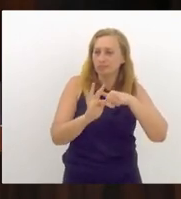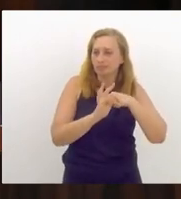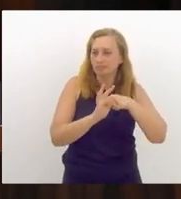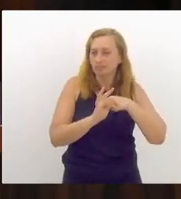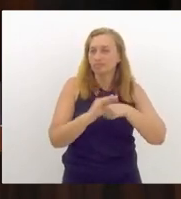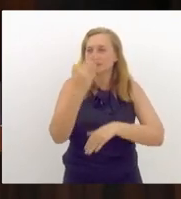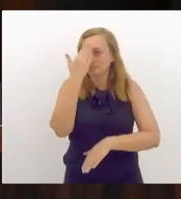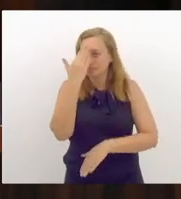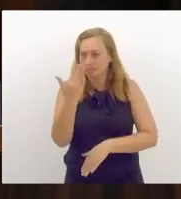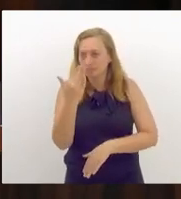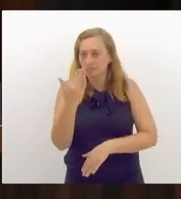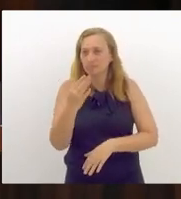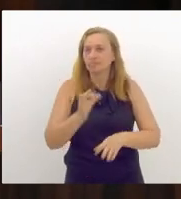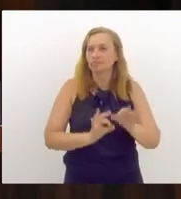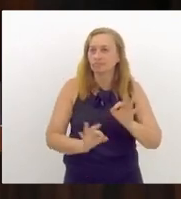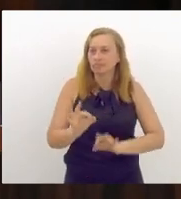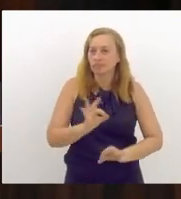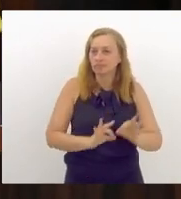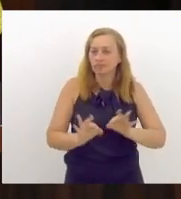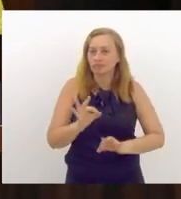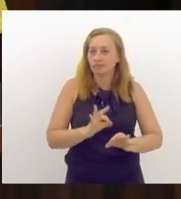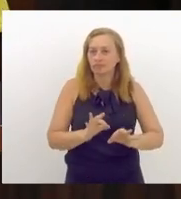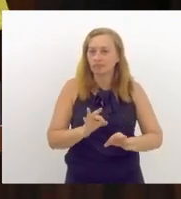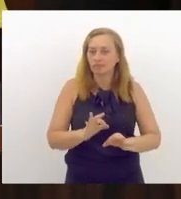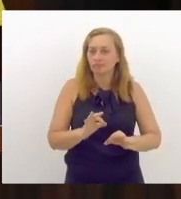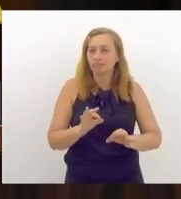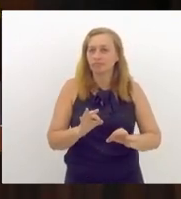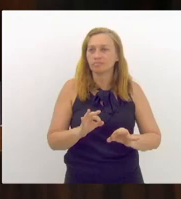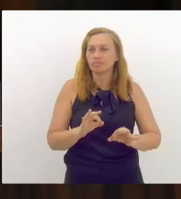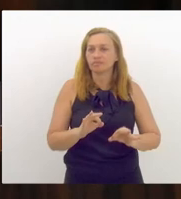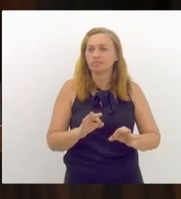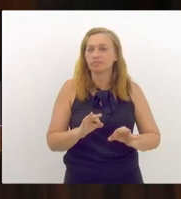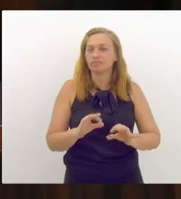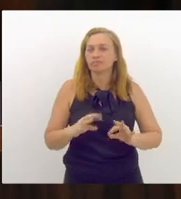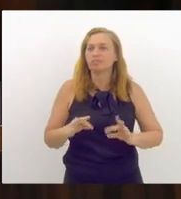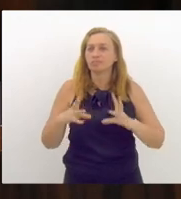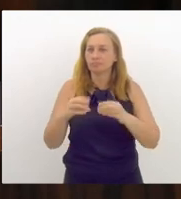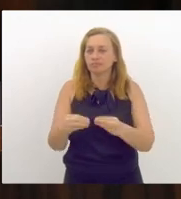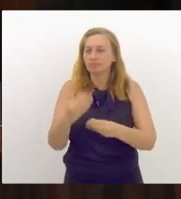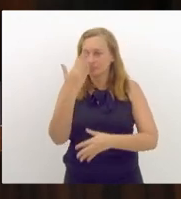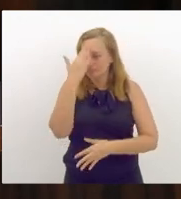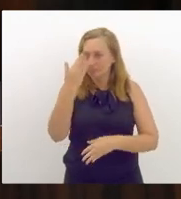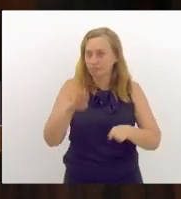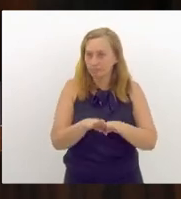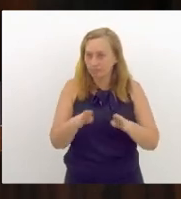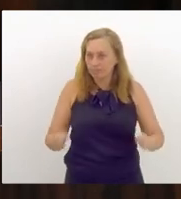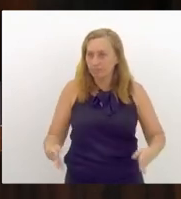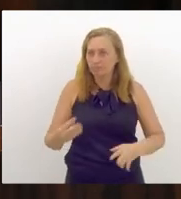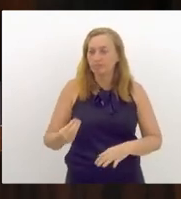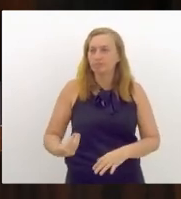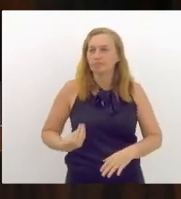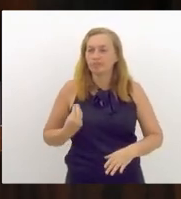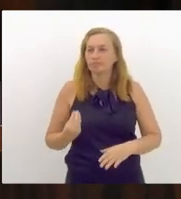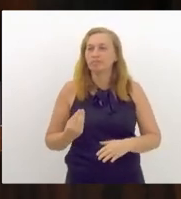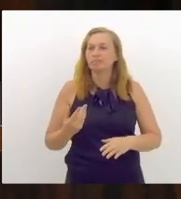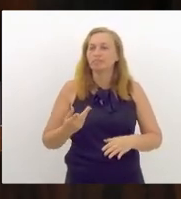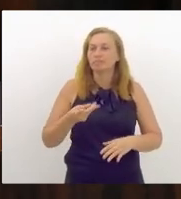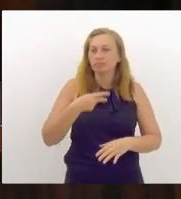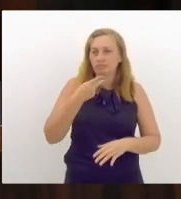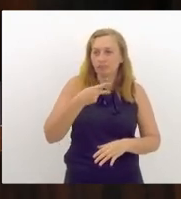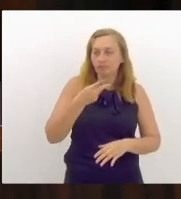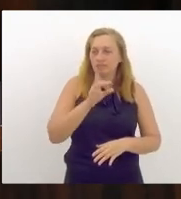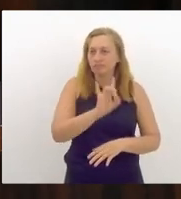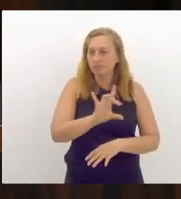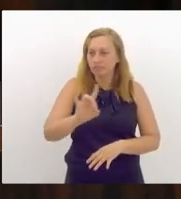Obrigada pela organização pelo cerimonial Obrigada mesa pela presenças falas todas